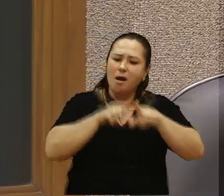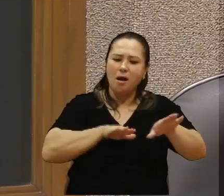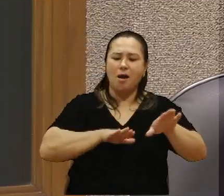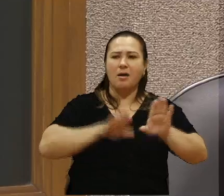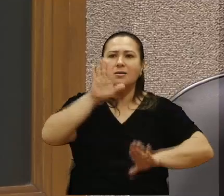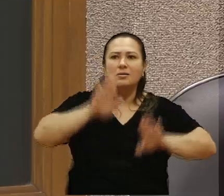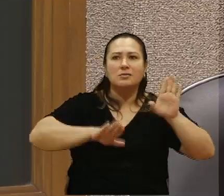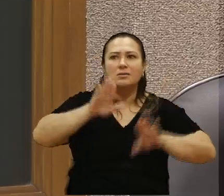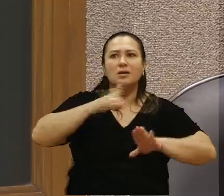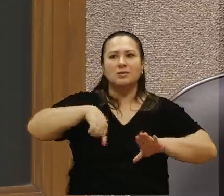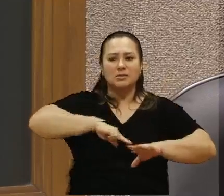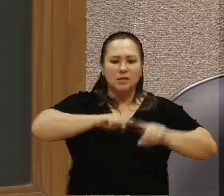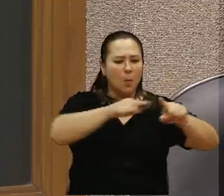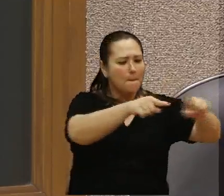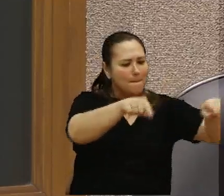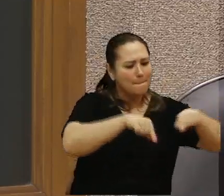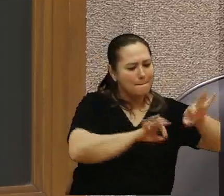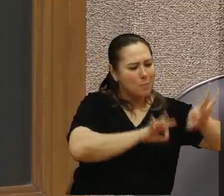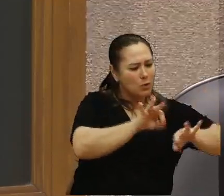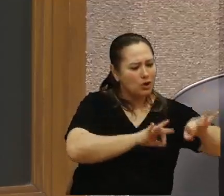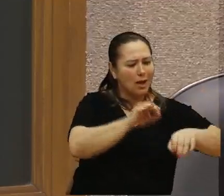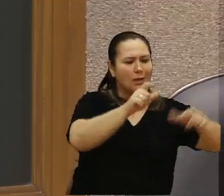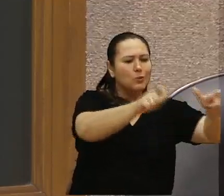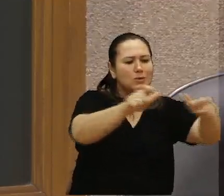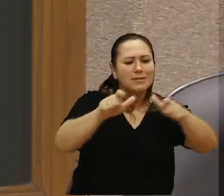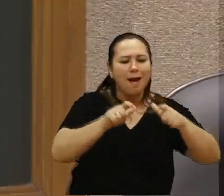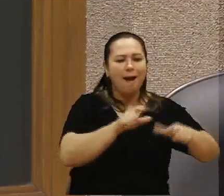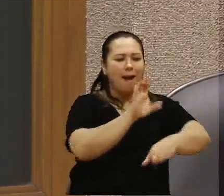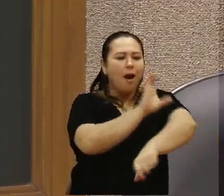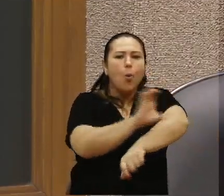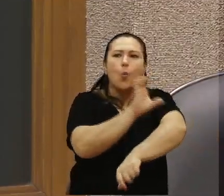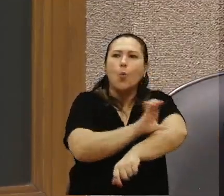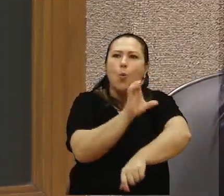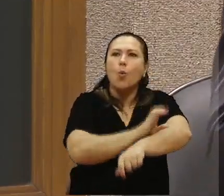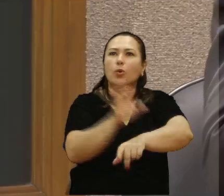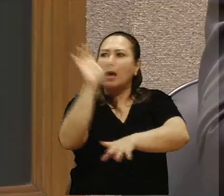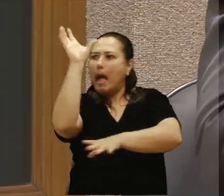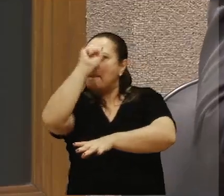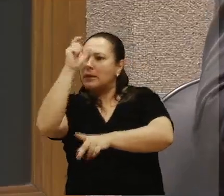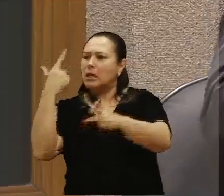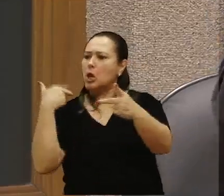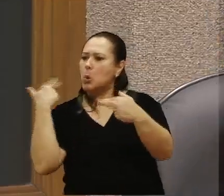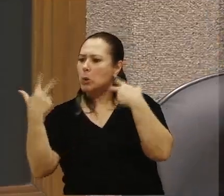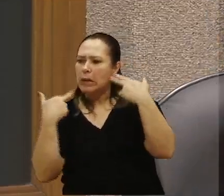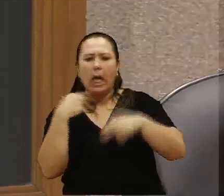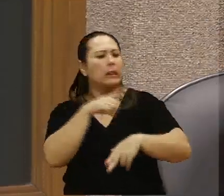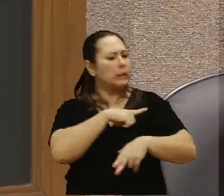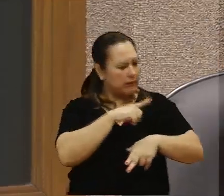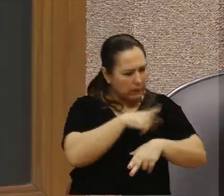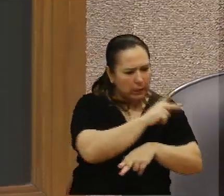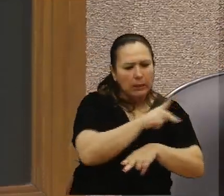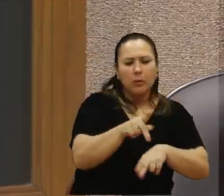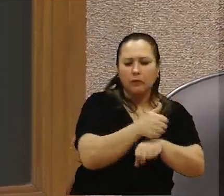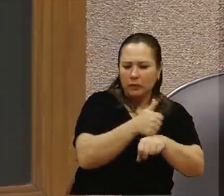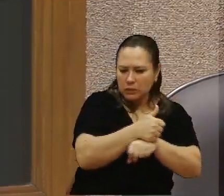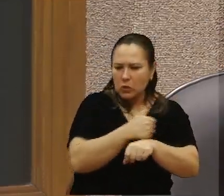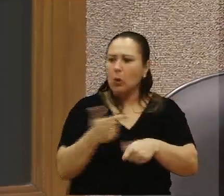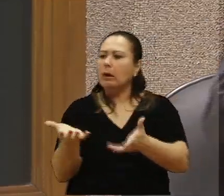projeto com salas para cursos. Quer aprender a cortar cabelo? Tem professor. Quer aprender